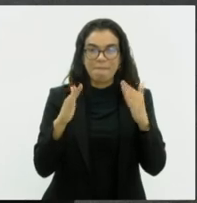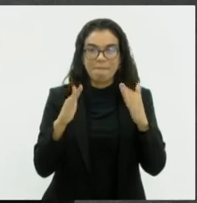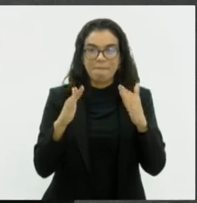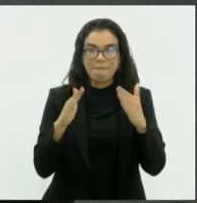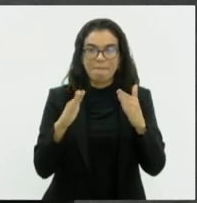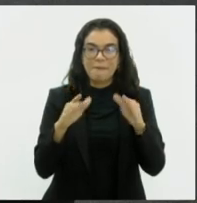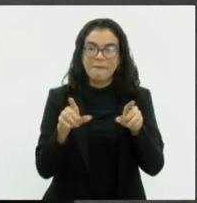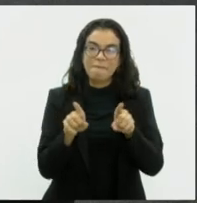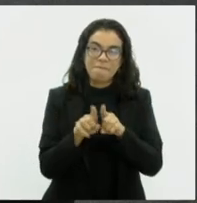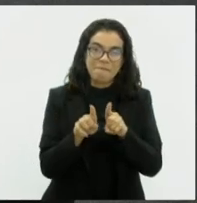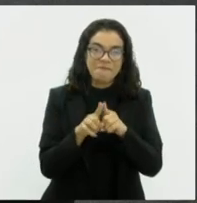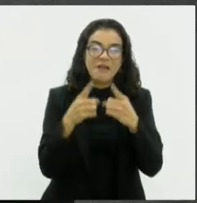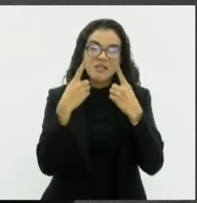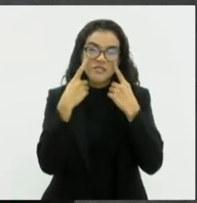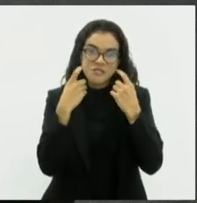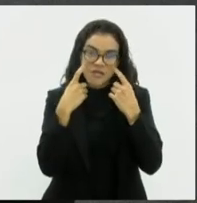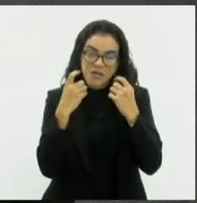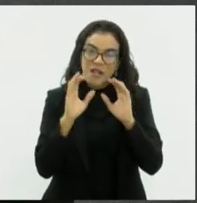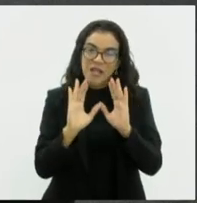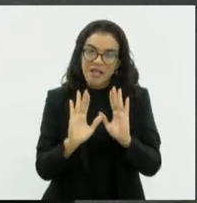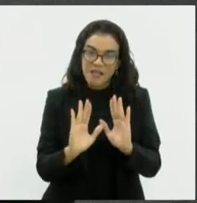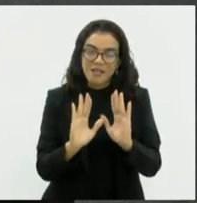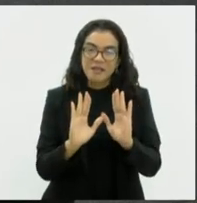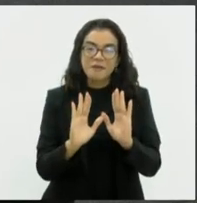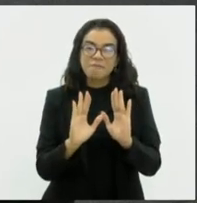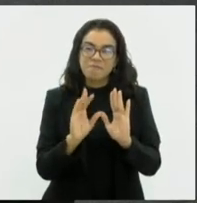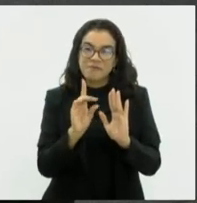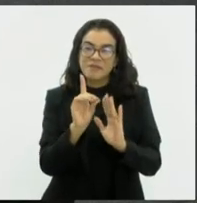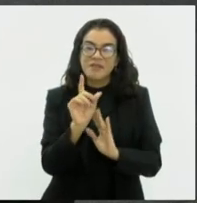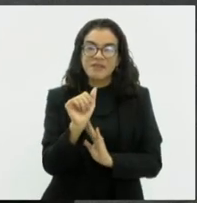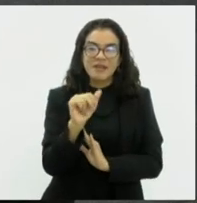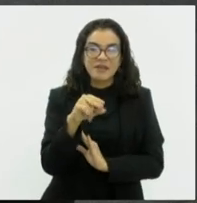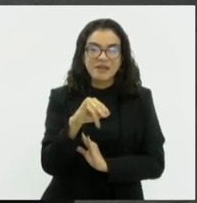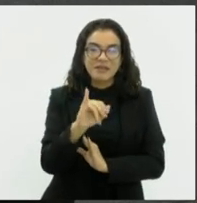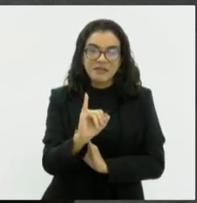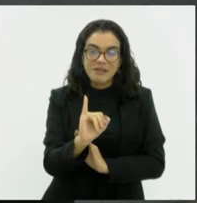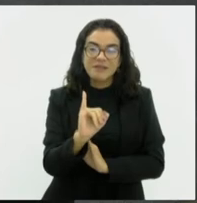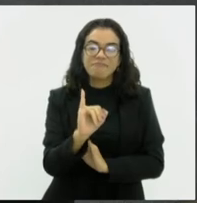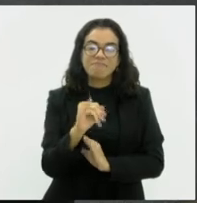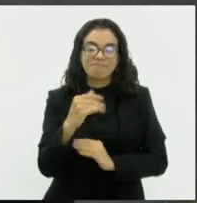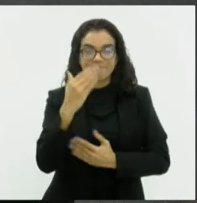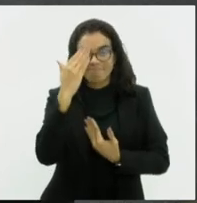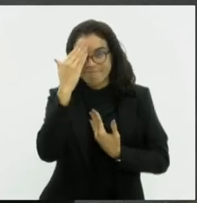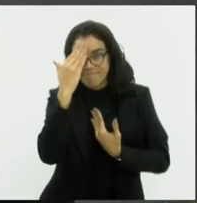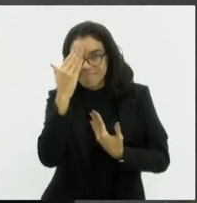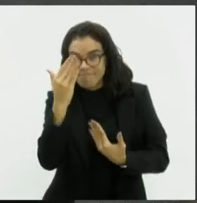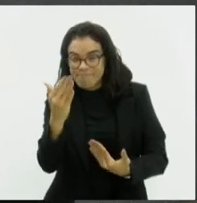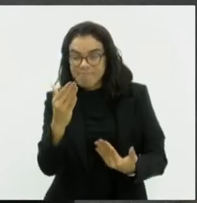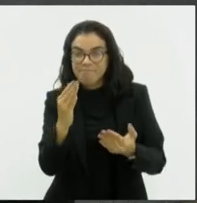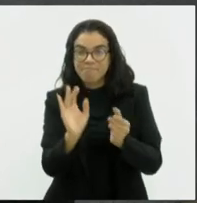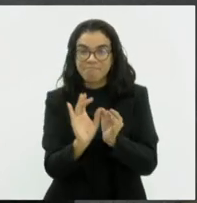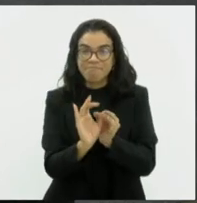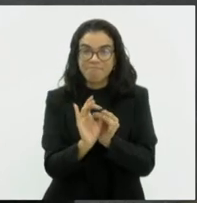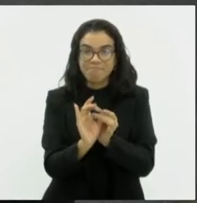Aí também vai começar a choradeira, mas... Bom, Dani, eu quero agradecer você por me